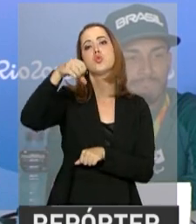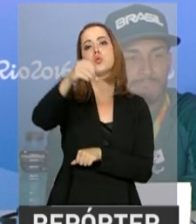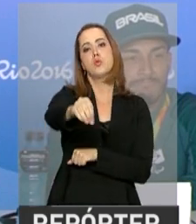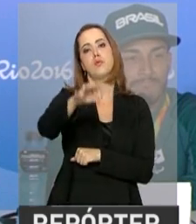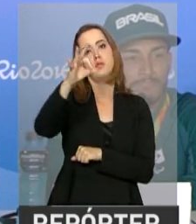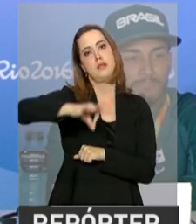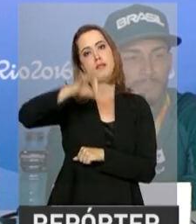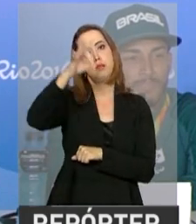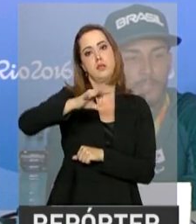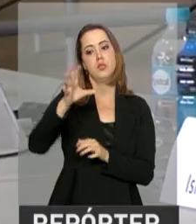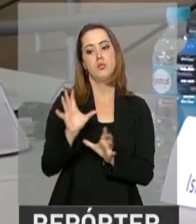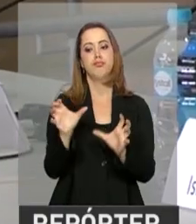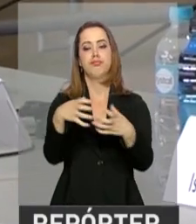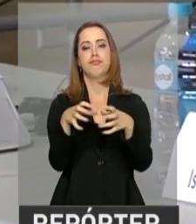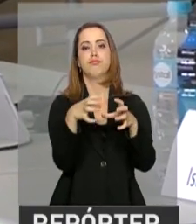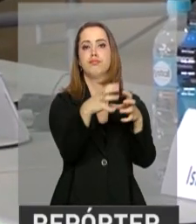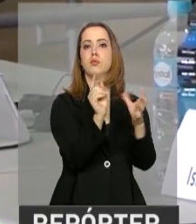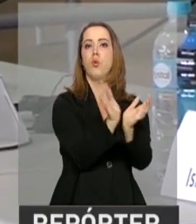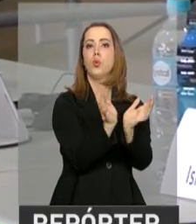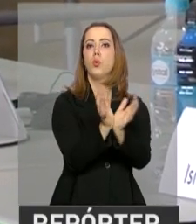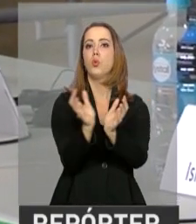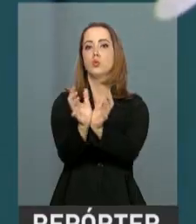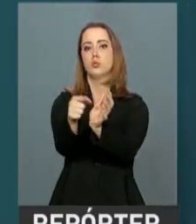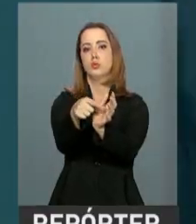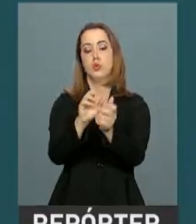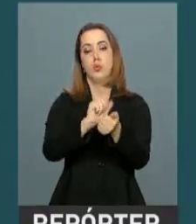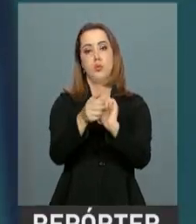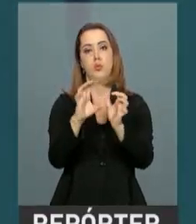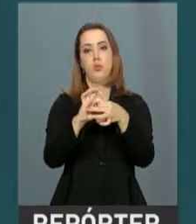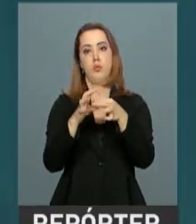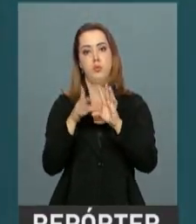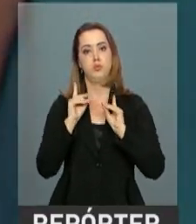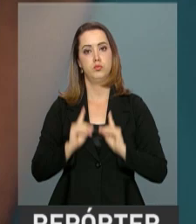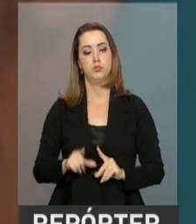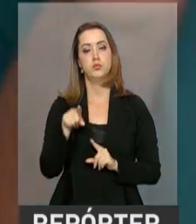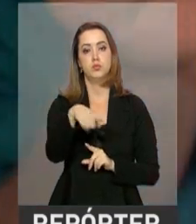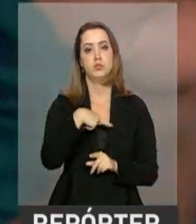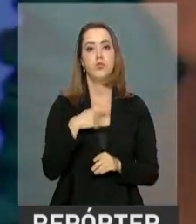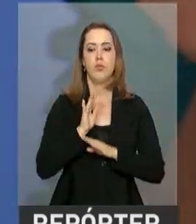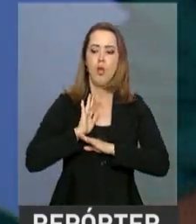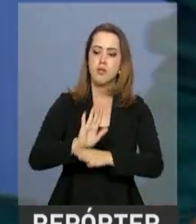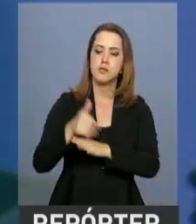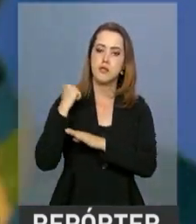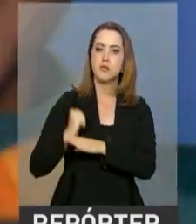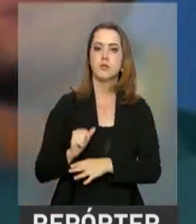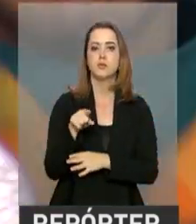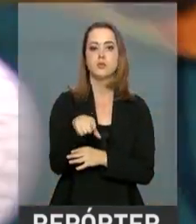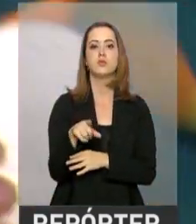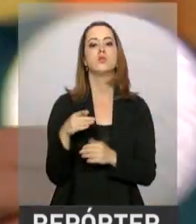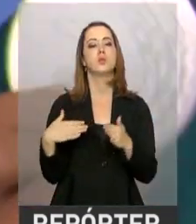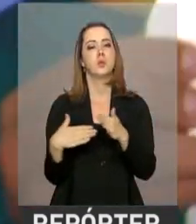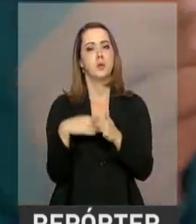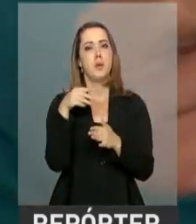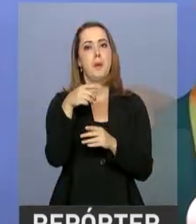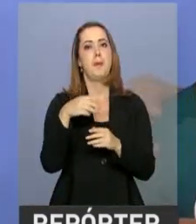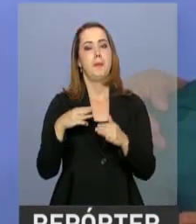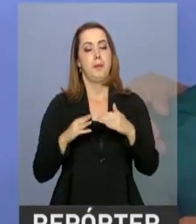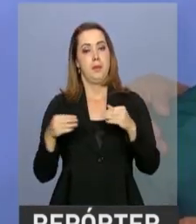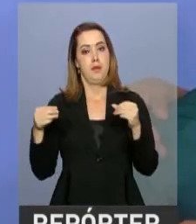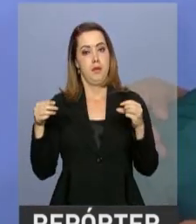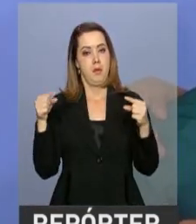brasileira nos jogos paralímpicos é apoiada pelo programa auxílio que conta para Alcançar a meta do comitê paralímpico